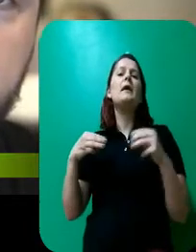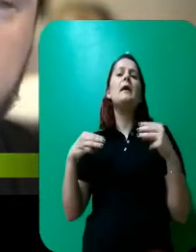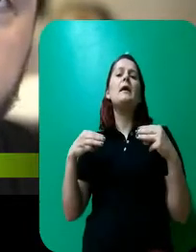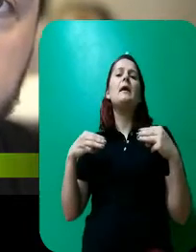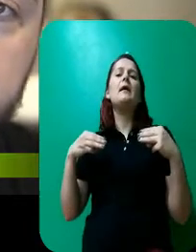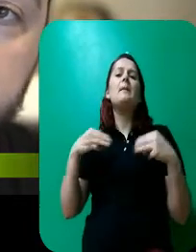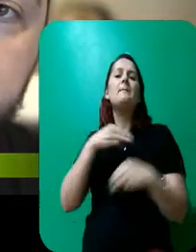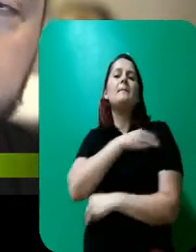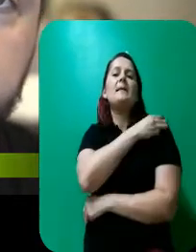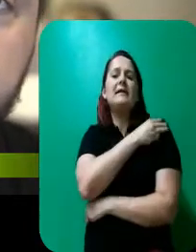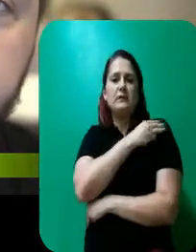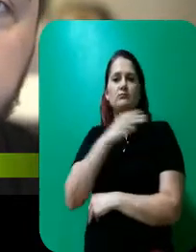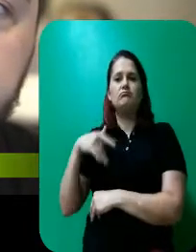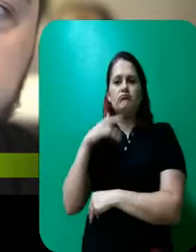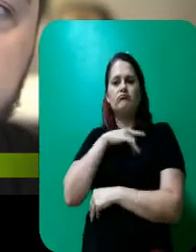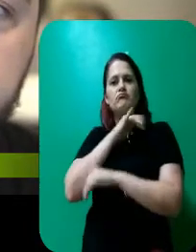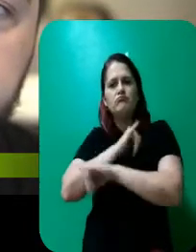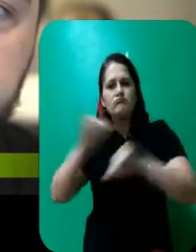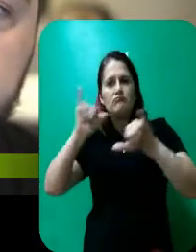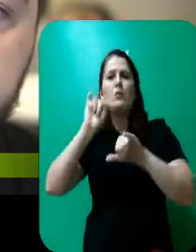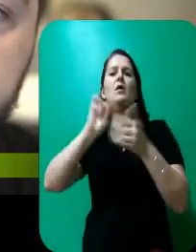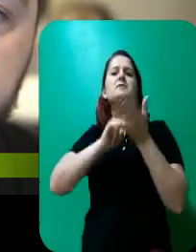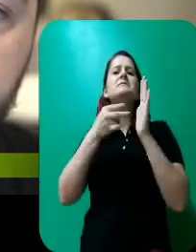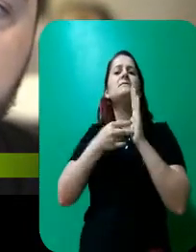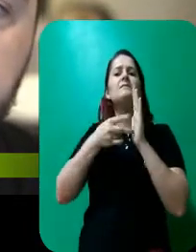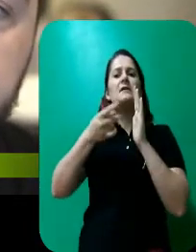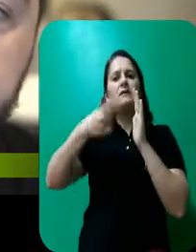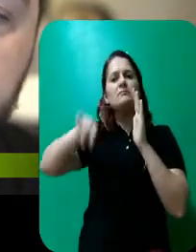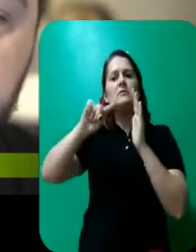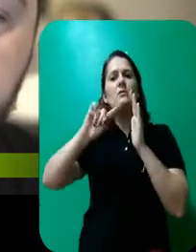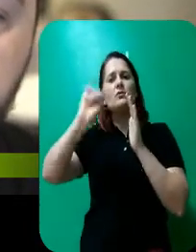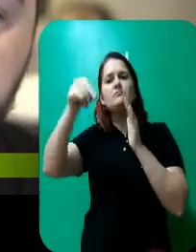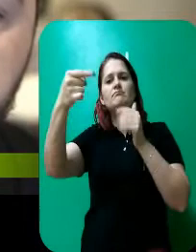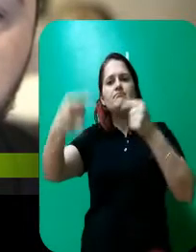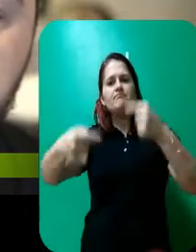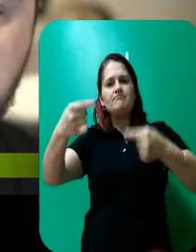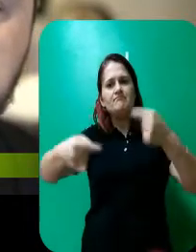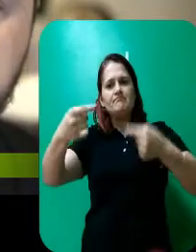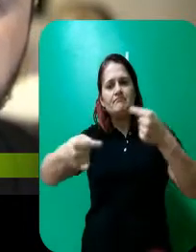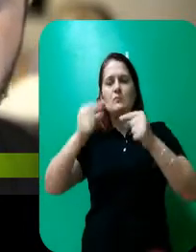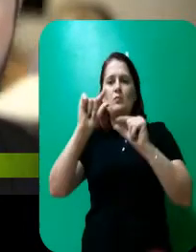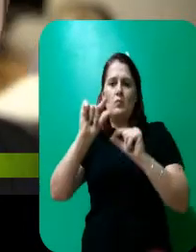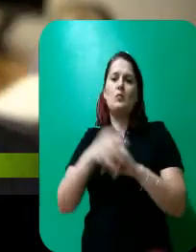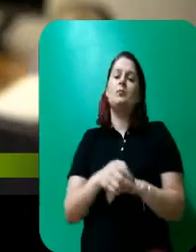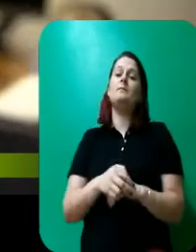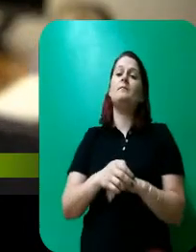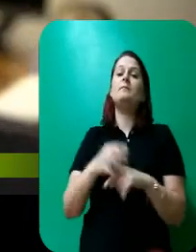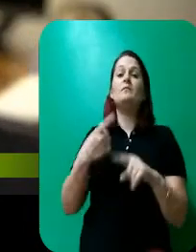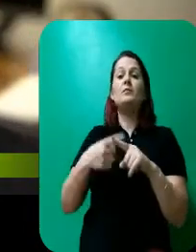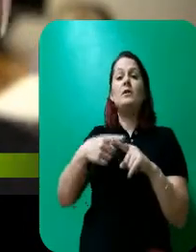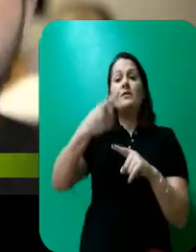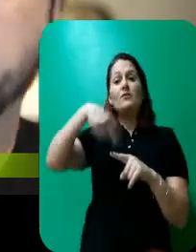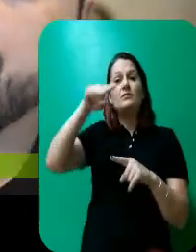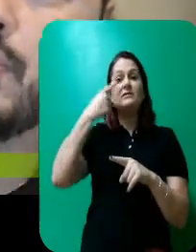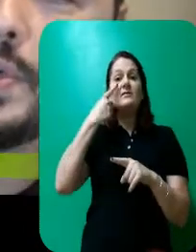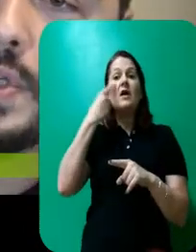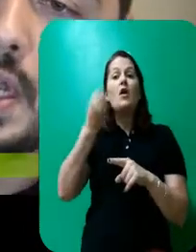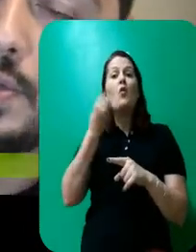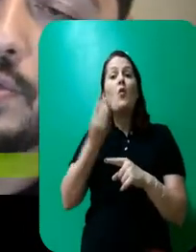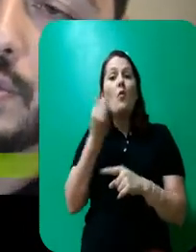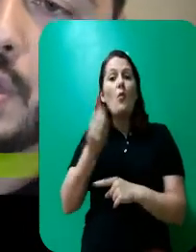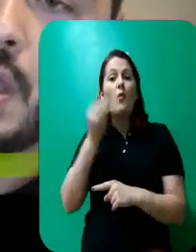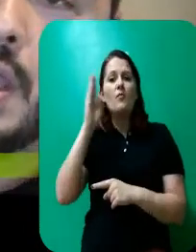pensando e discutindo. Então, para dar para vocês uma perspectiva de como o Brasil está crescendo em número de casos, isso aqui é o